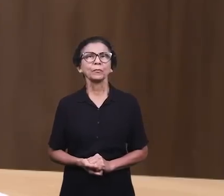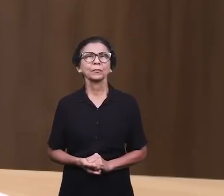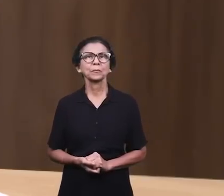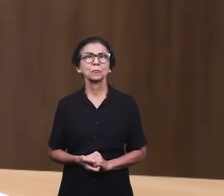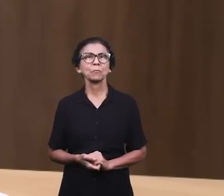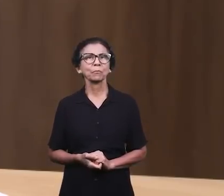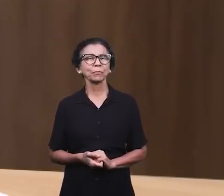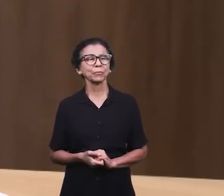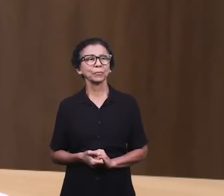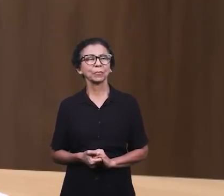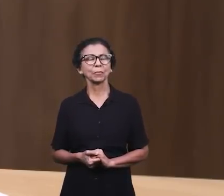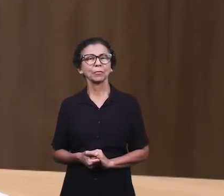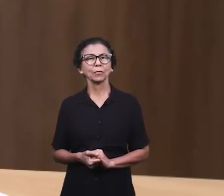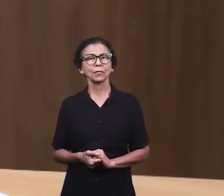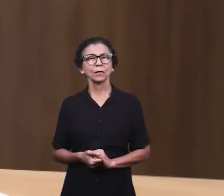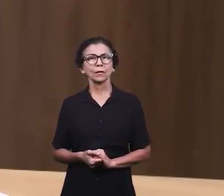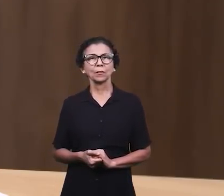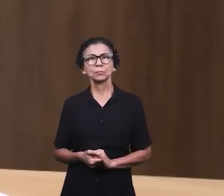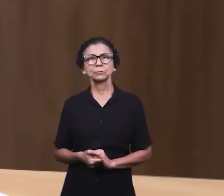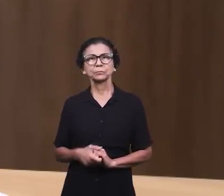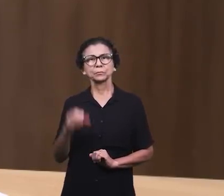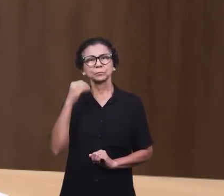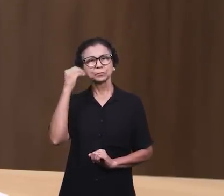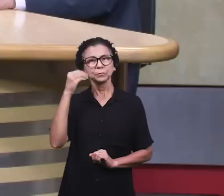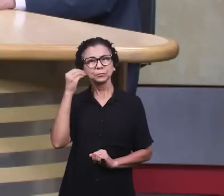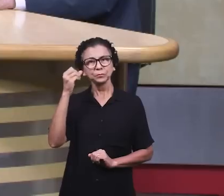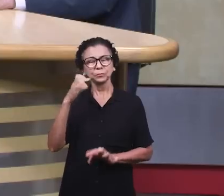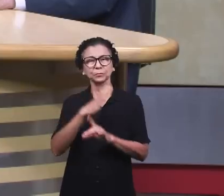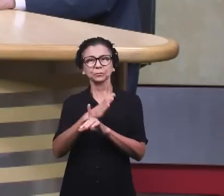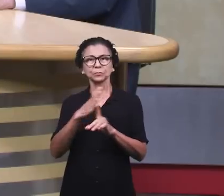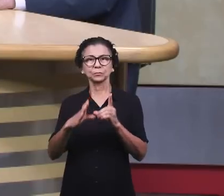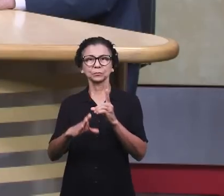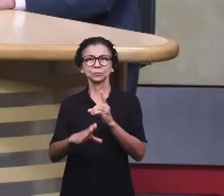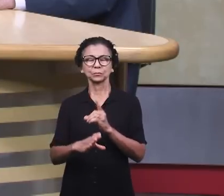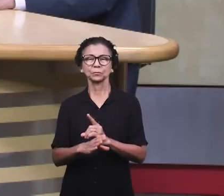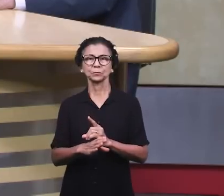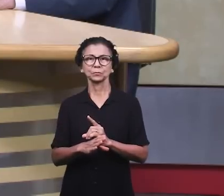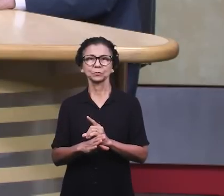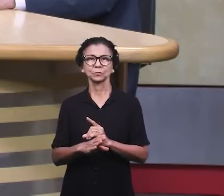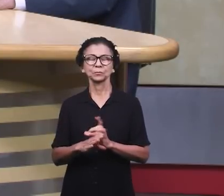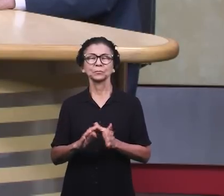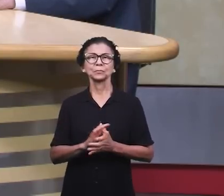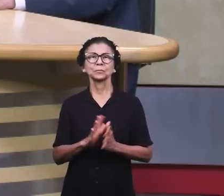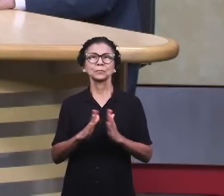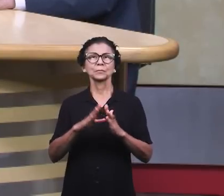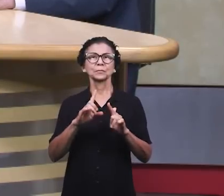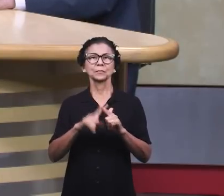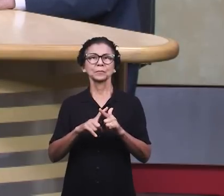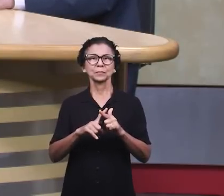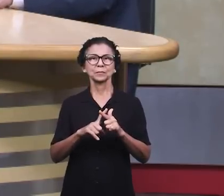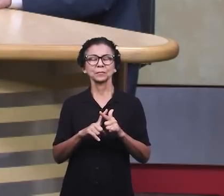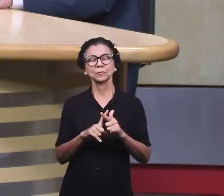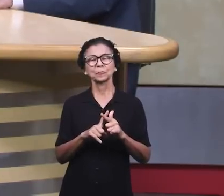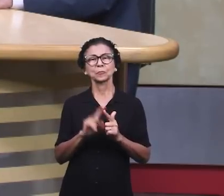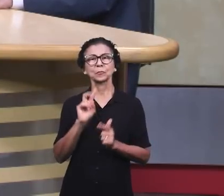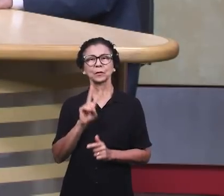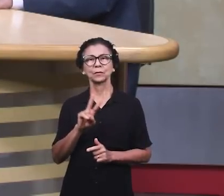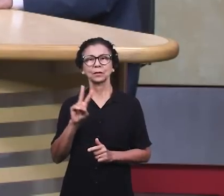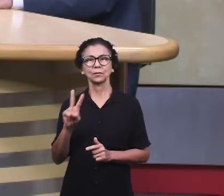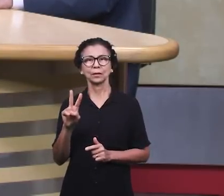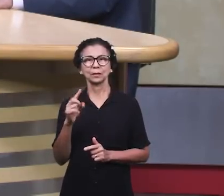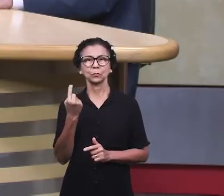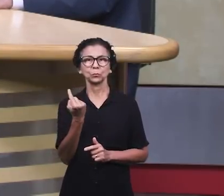experiência de culto profeta da igreja de Vila Velha 1? Lá onde você era pastor na época. A primeira experiência, nós